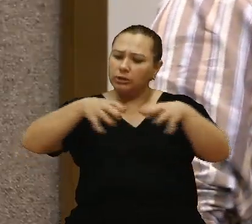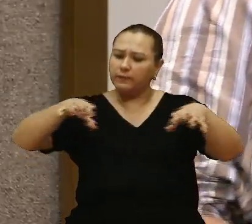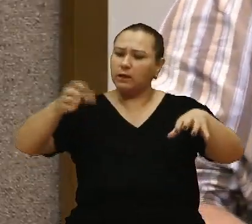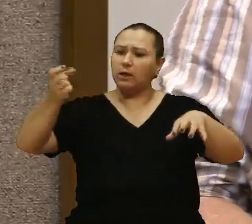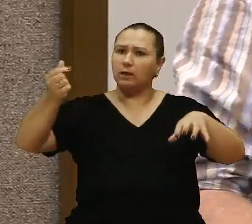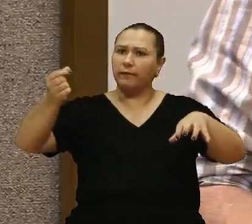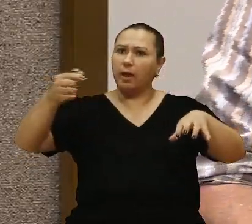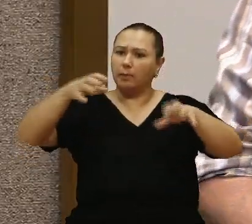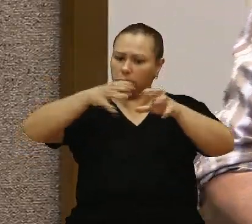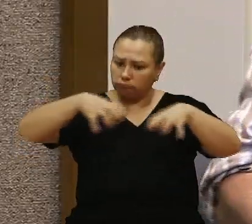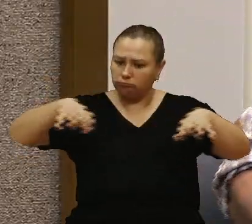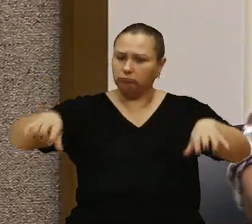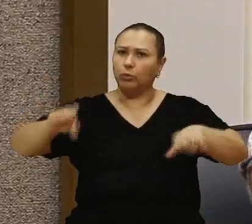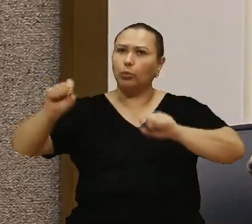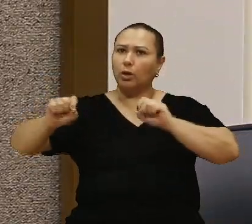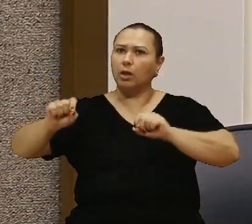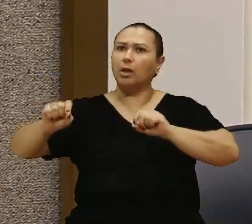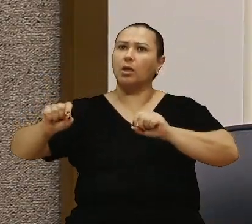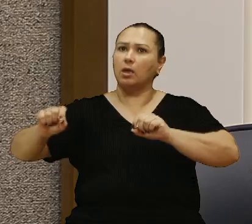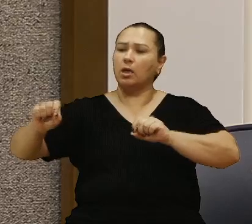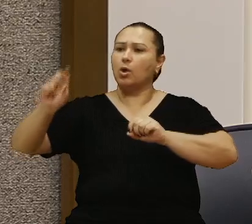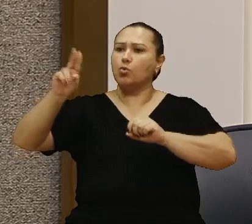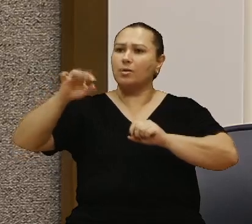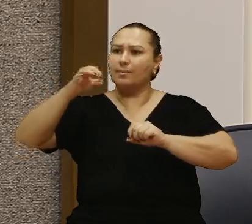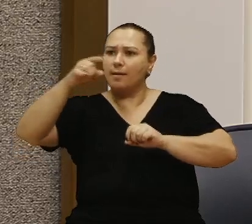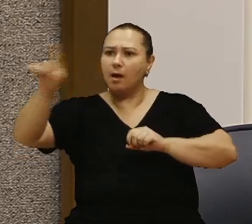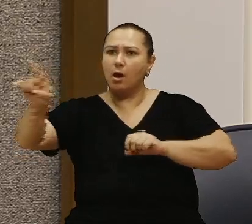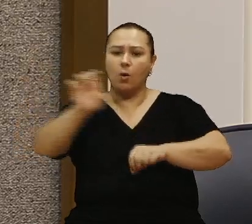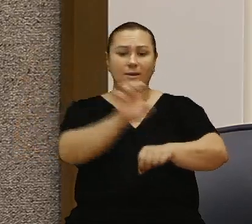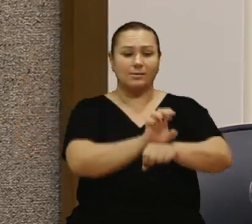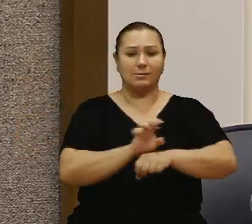recursos. União, Estado e municípios.